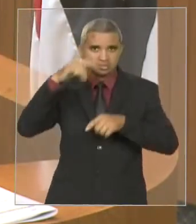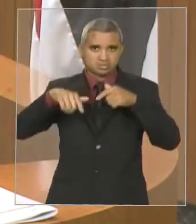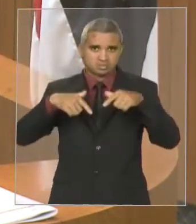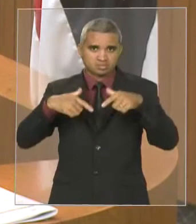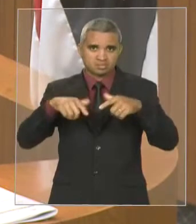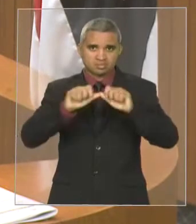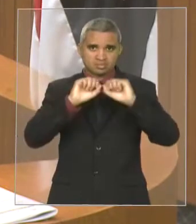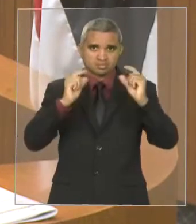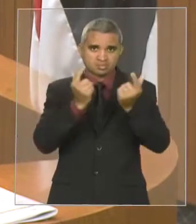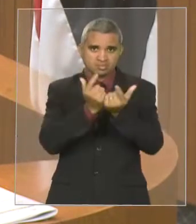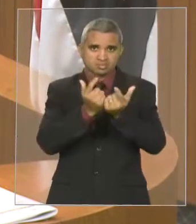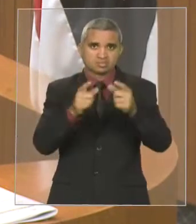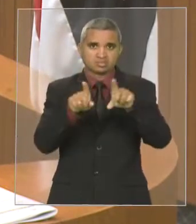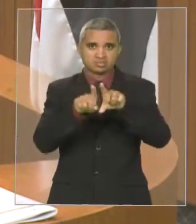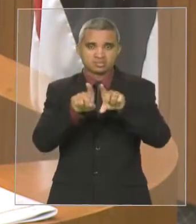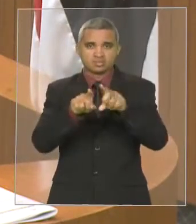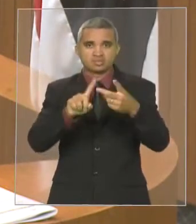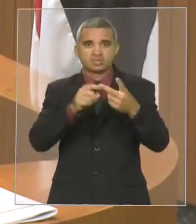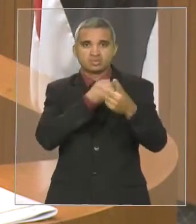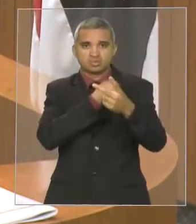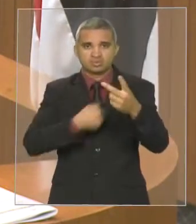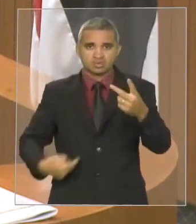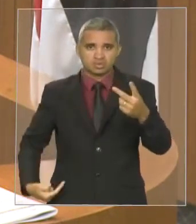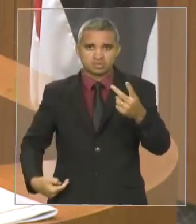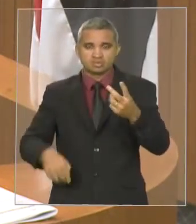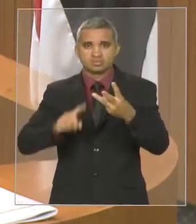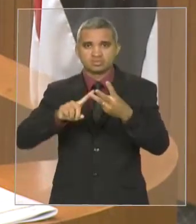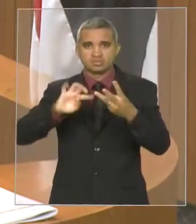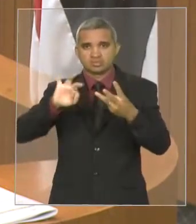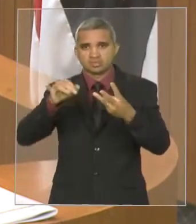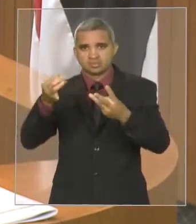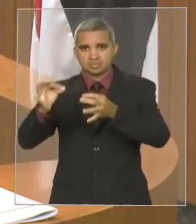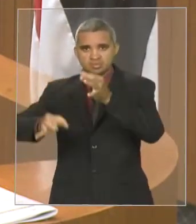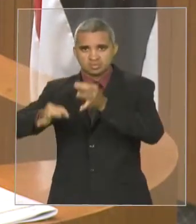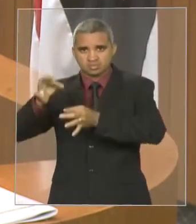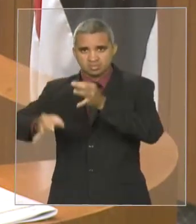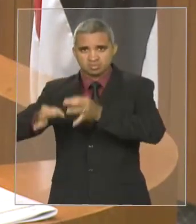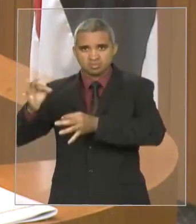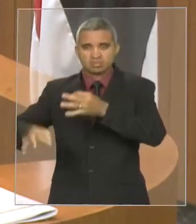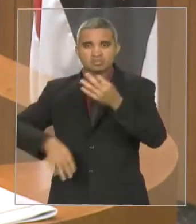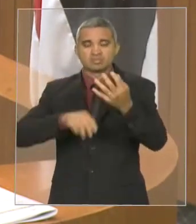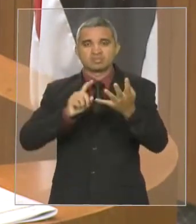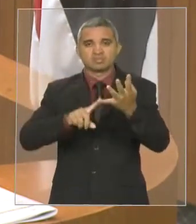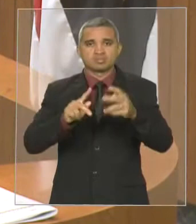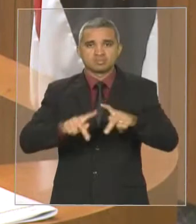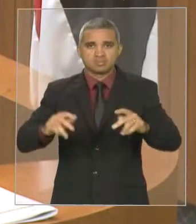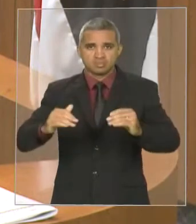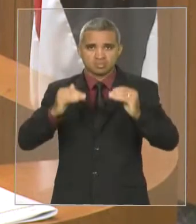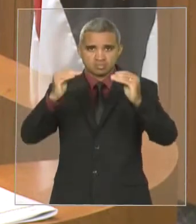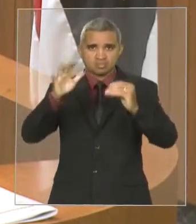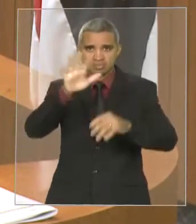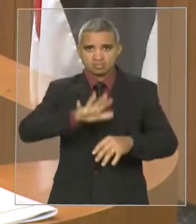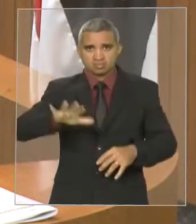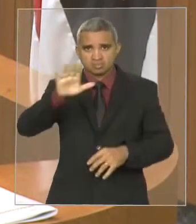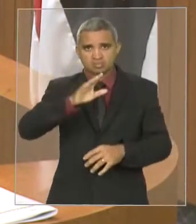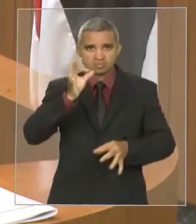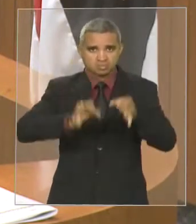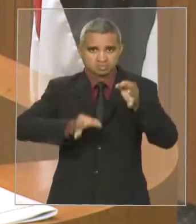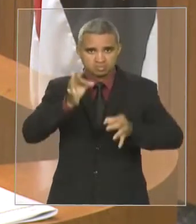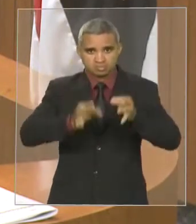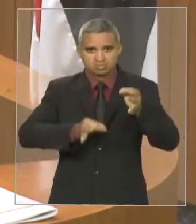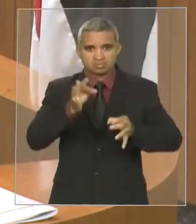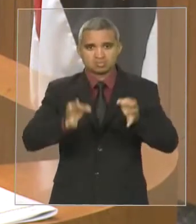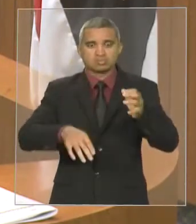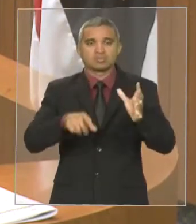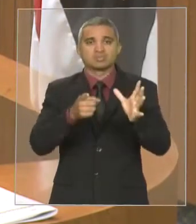governador do Estado, ao Tribunal de Justiça, ao Procurador-Geral de Justiça e aos cidadãos na forma e nos casos